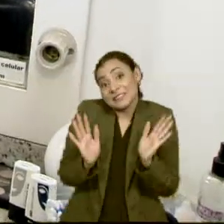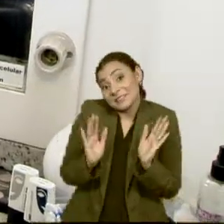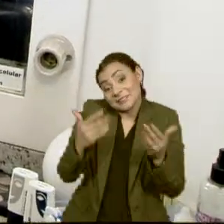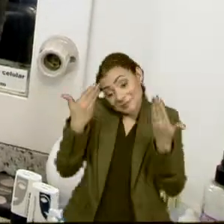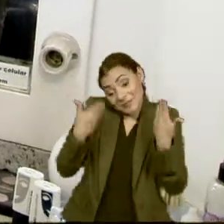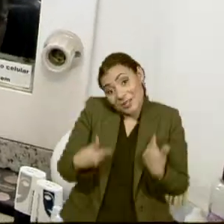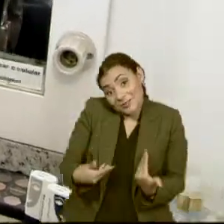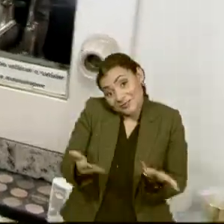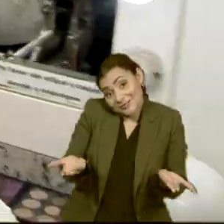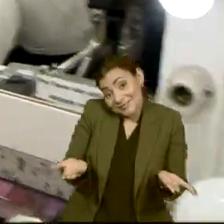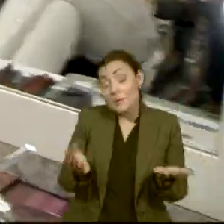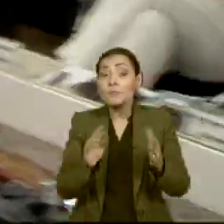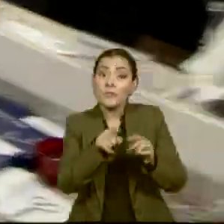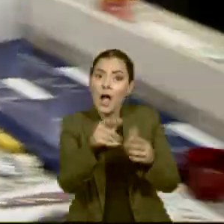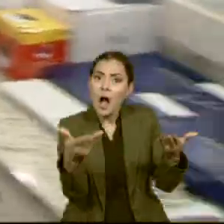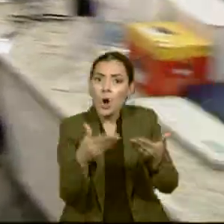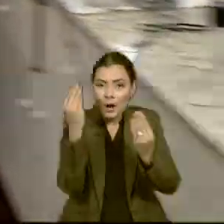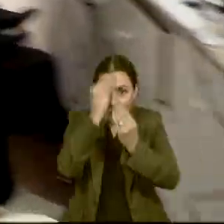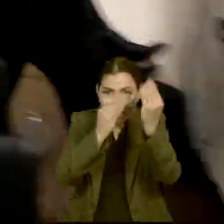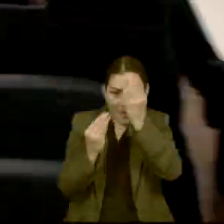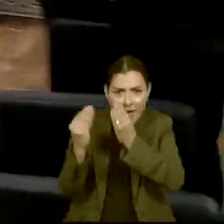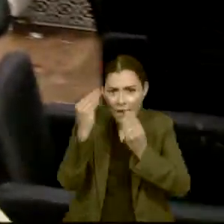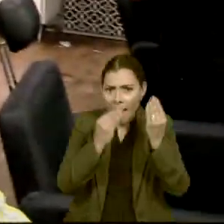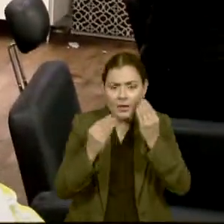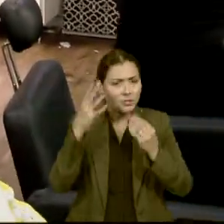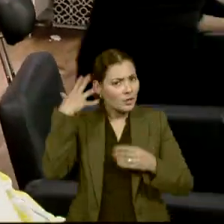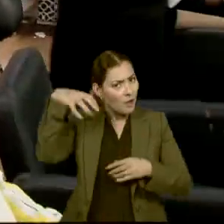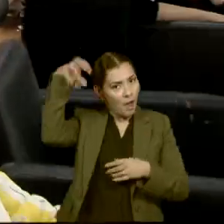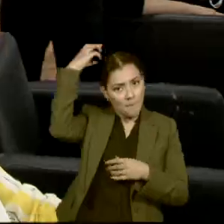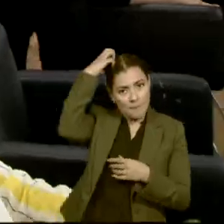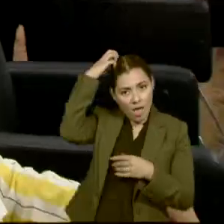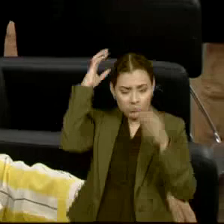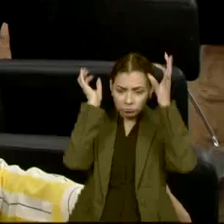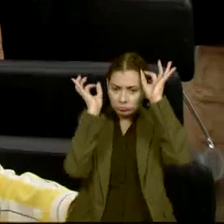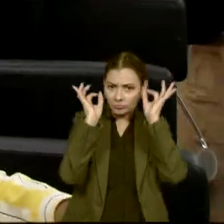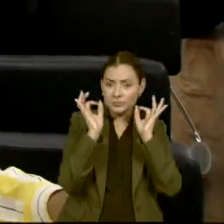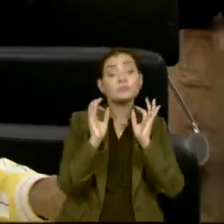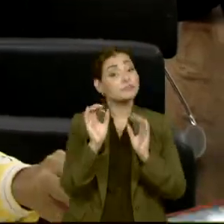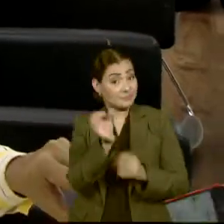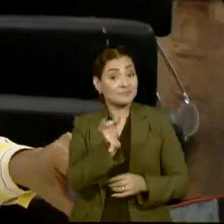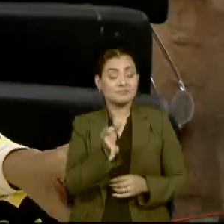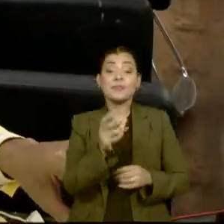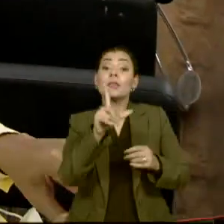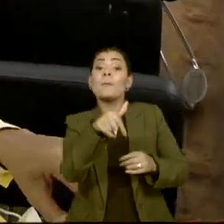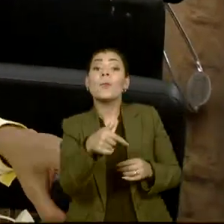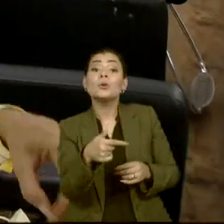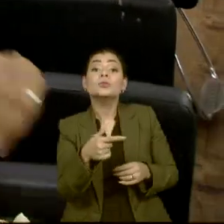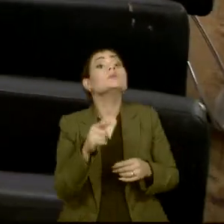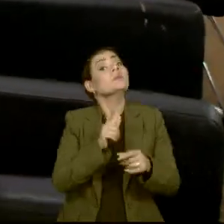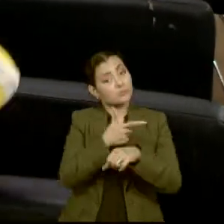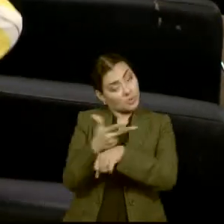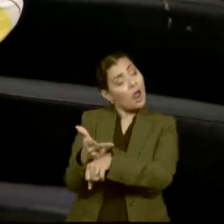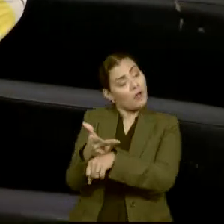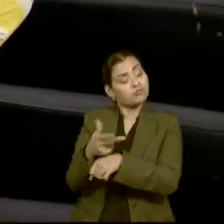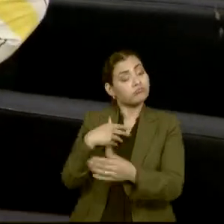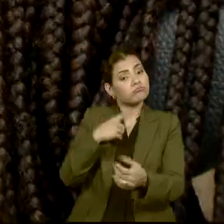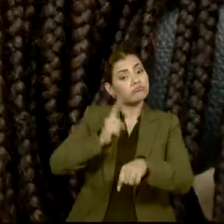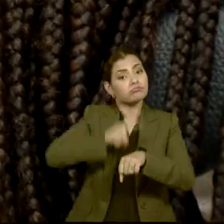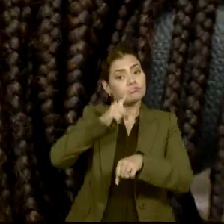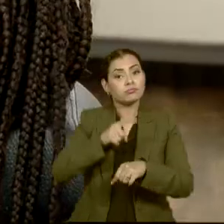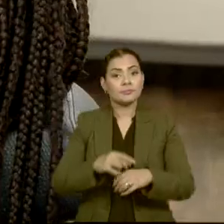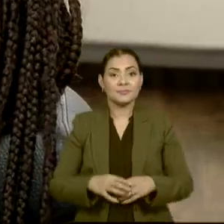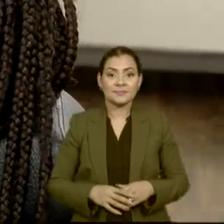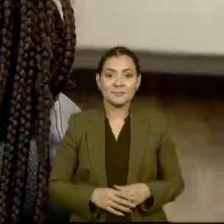Eu sou eu! Agora você vai para a maquiagem, cabelo. Eu vou. E daqui a pouco? E daqui a pouco é o estúdio.